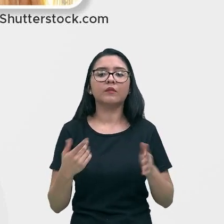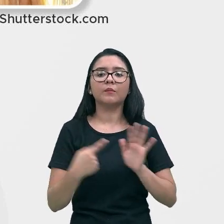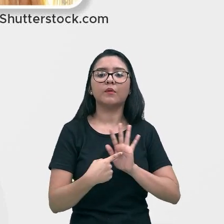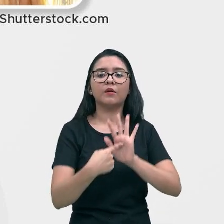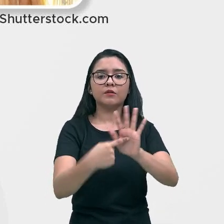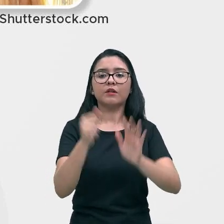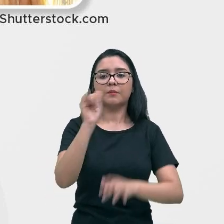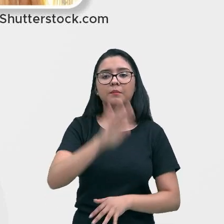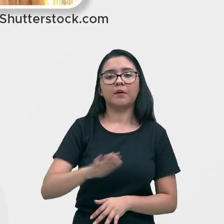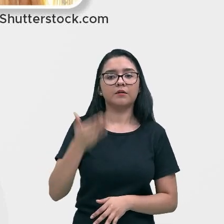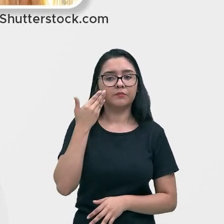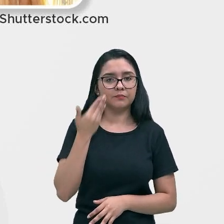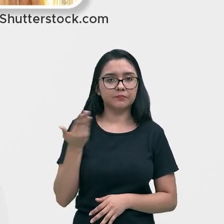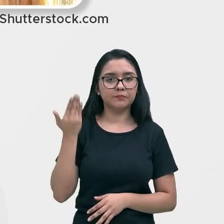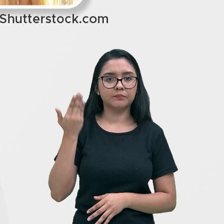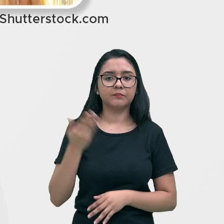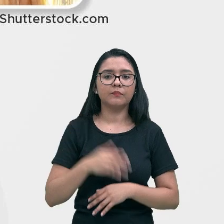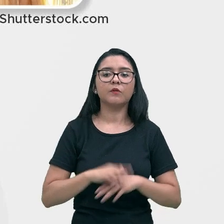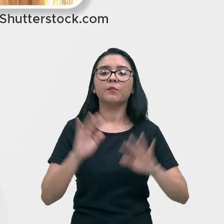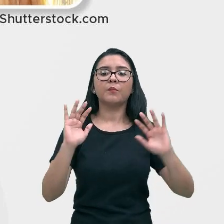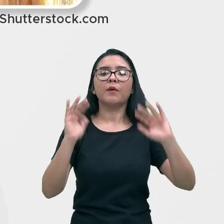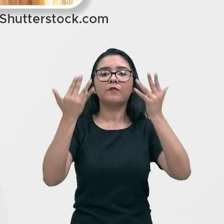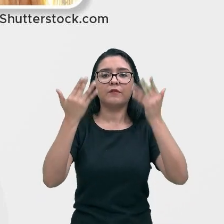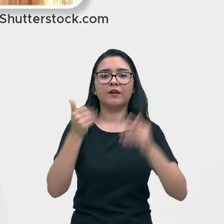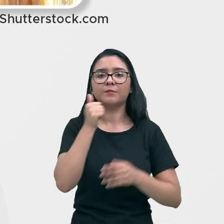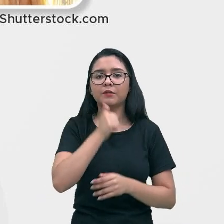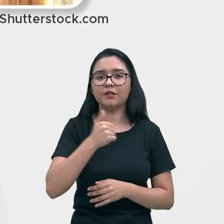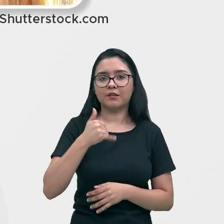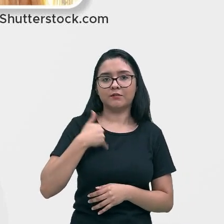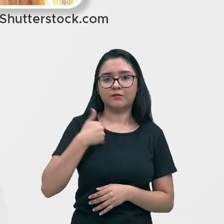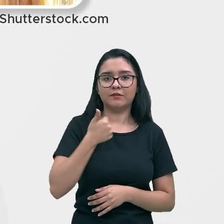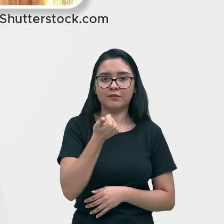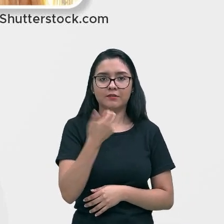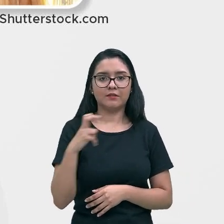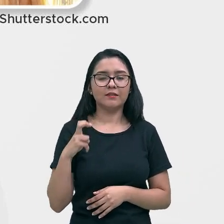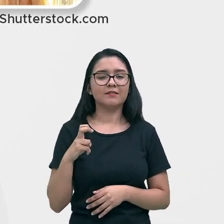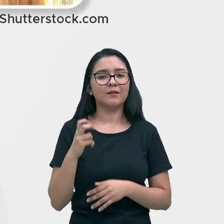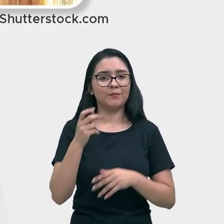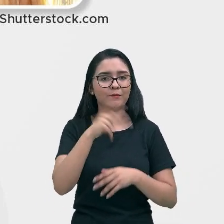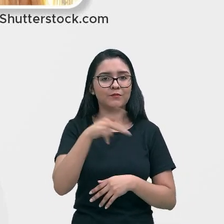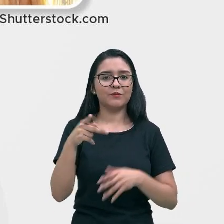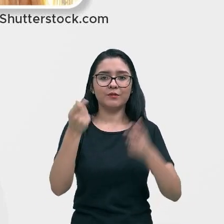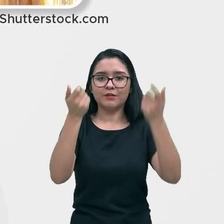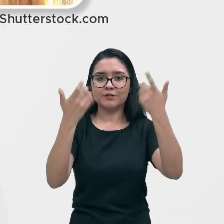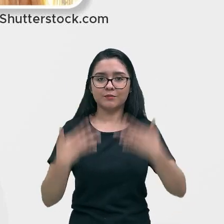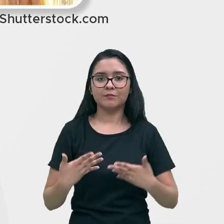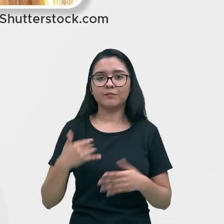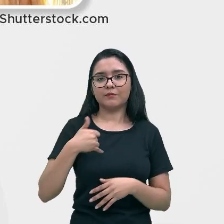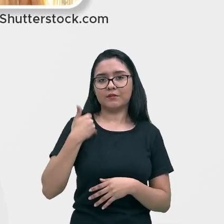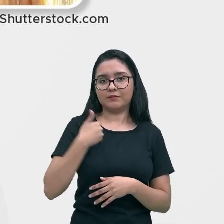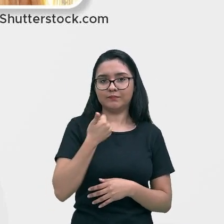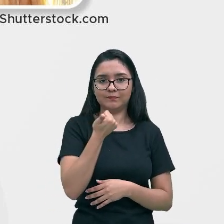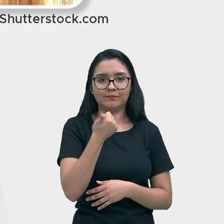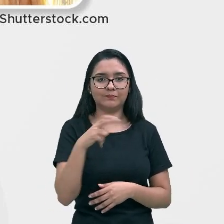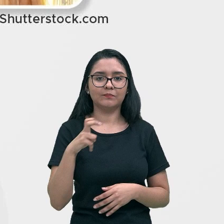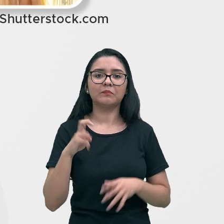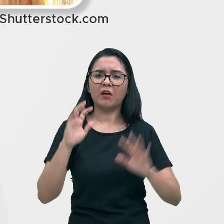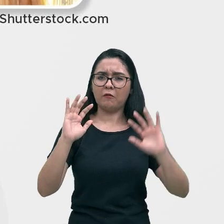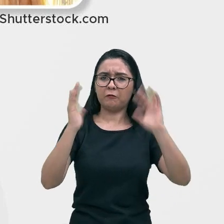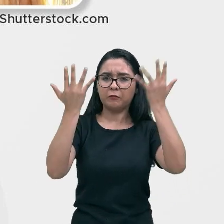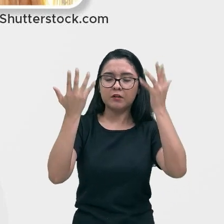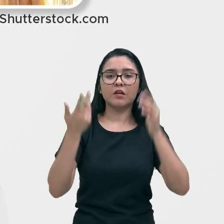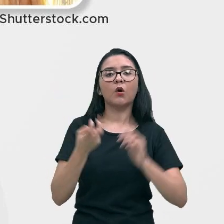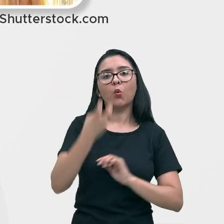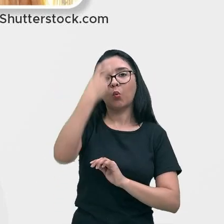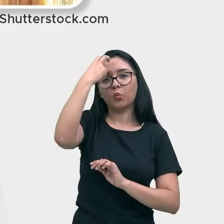uma imagem aí, de uma festa de 15 anos, né? Que a professora Joyce acabou de comentar com a gente, o baile de 15 anos, que ele é